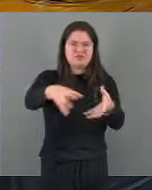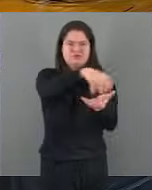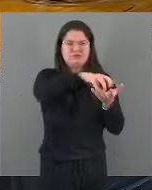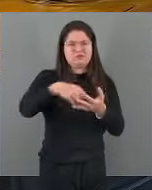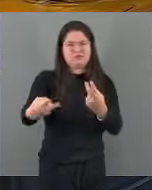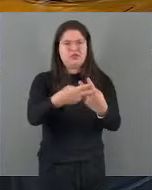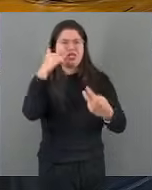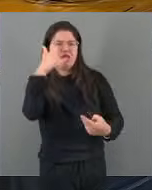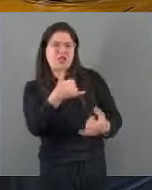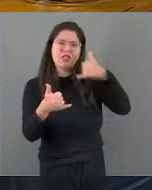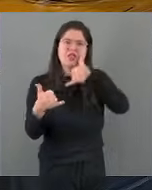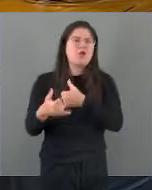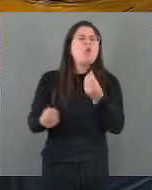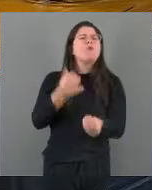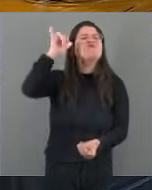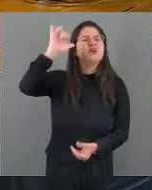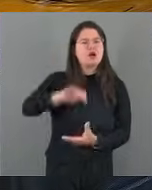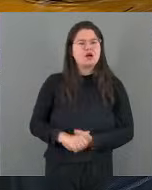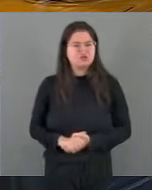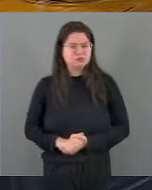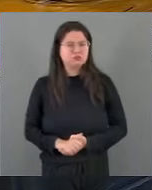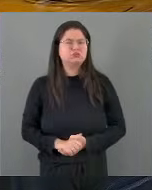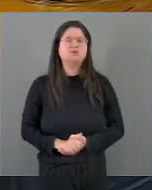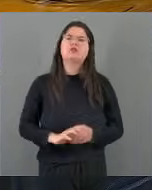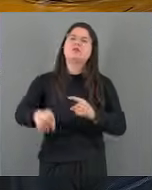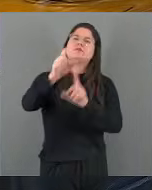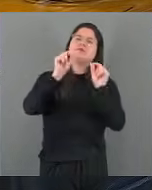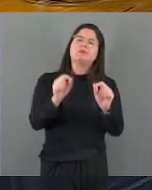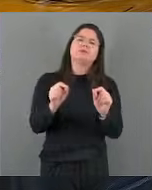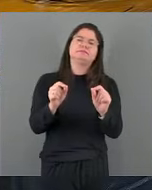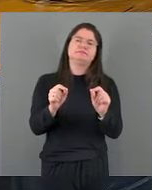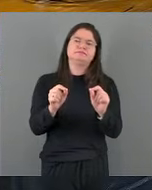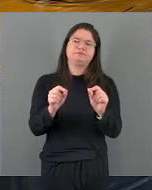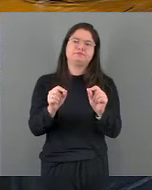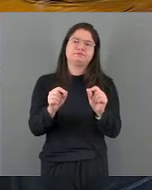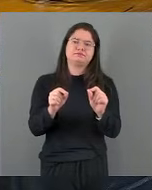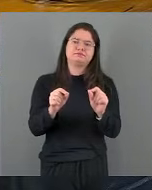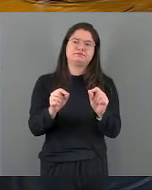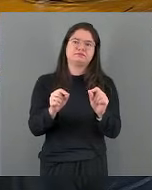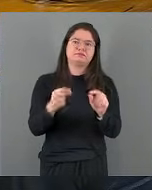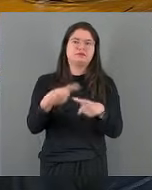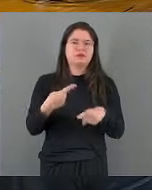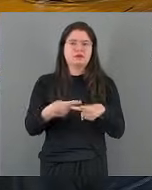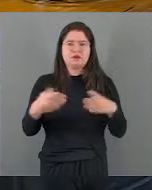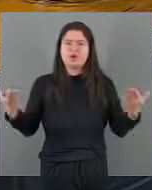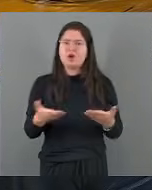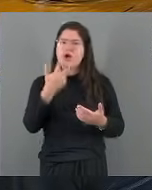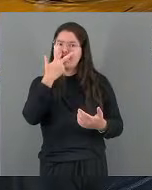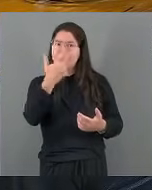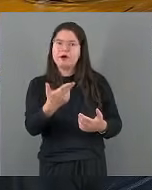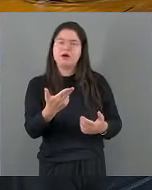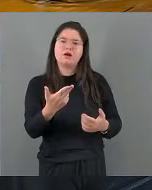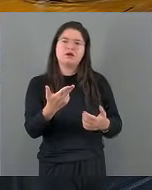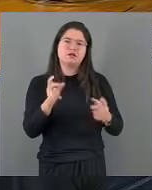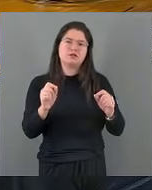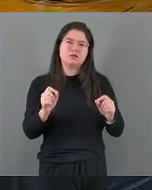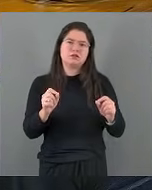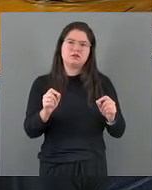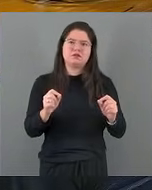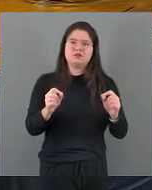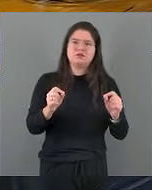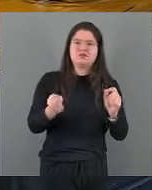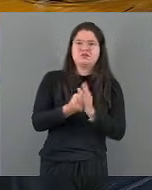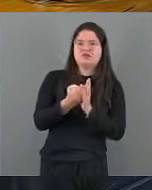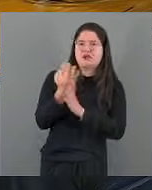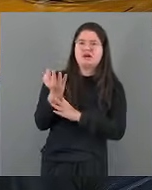do presídio, dentro do presídio, para a sociedade? Porque hoje me parece que existe, né, tantas buscas